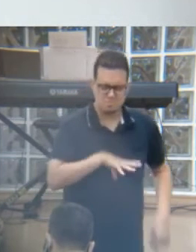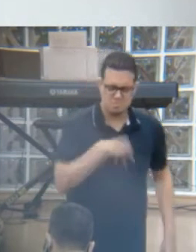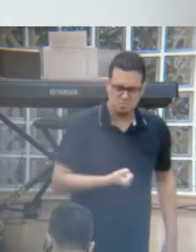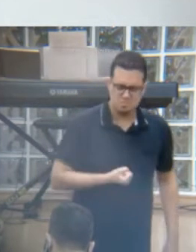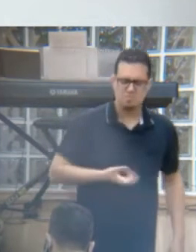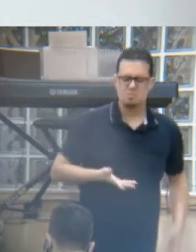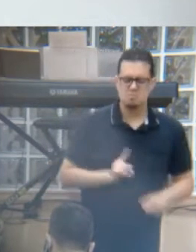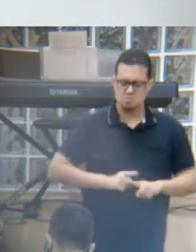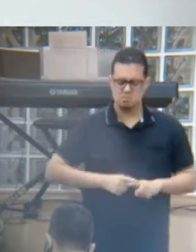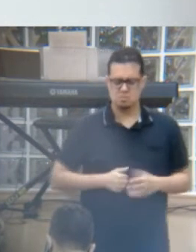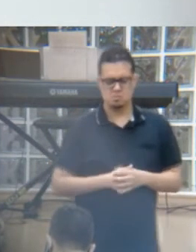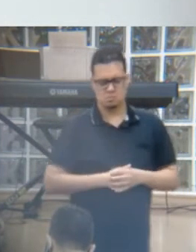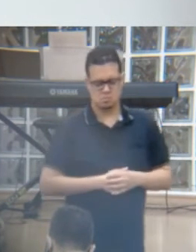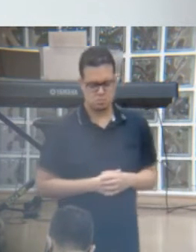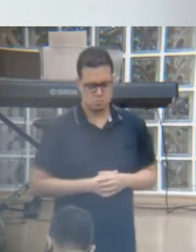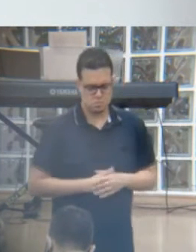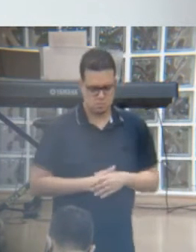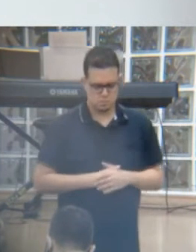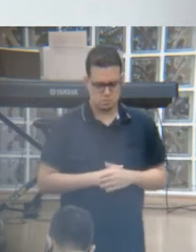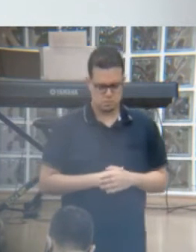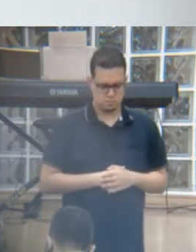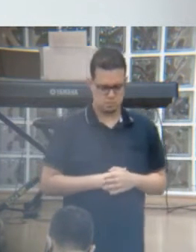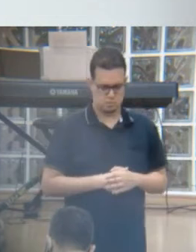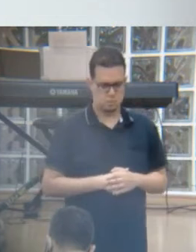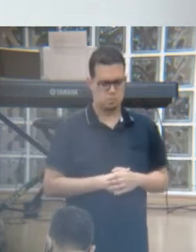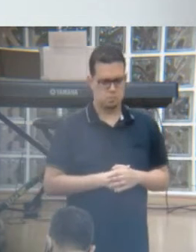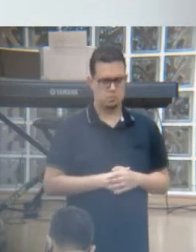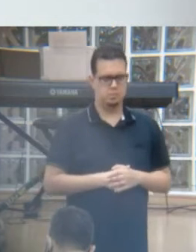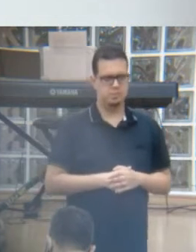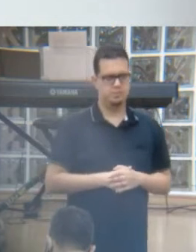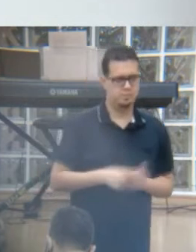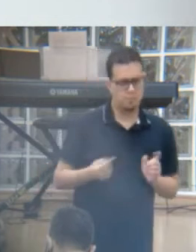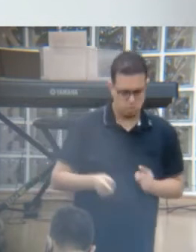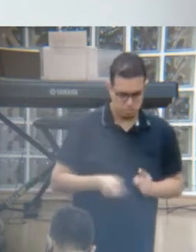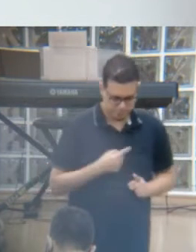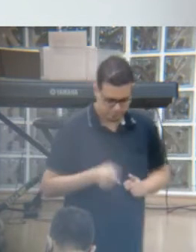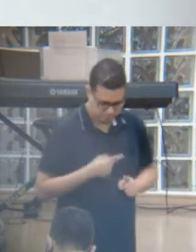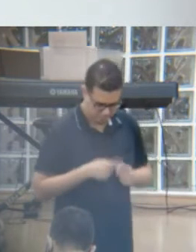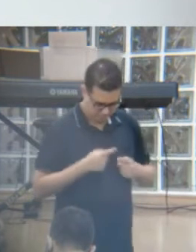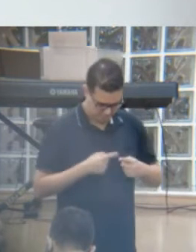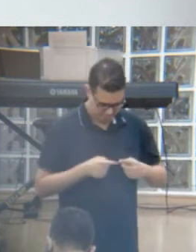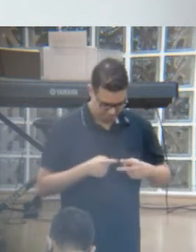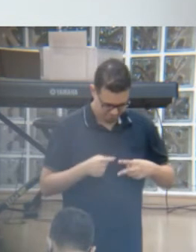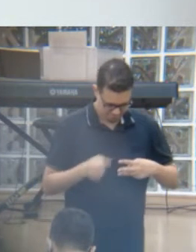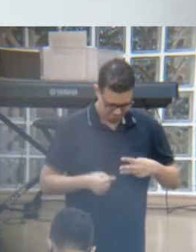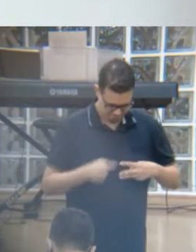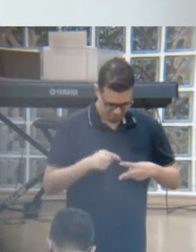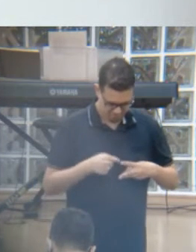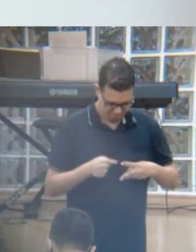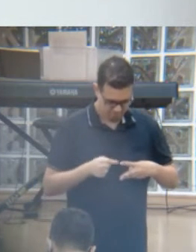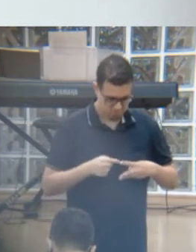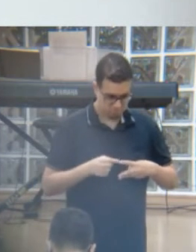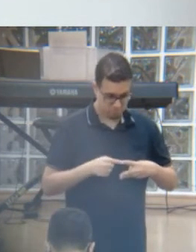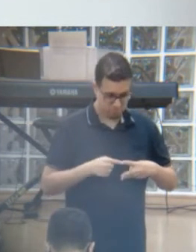Assim como a intenção do primeiro veredito era mostrar que o Deus de Israel é o único Deus vivo, digno de ser servido,